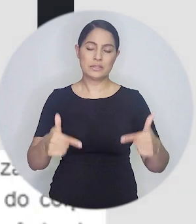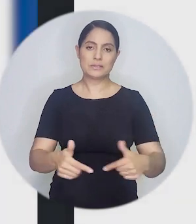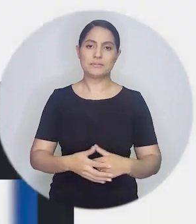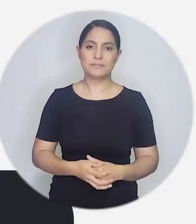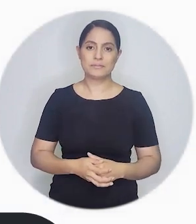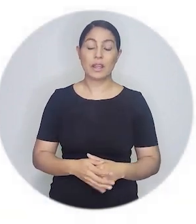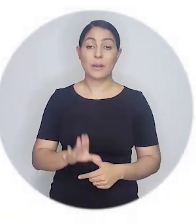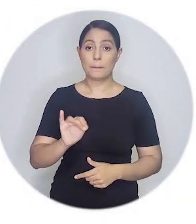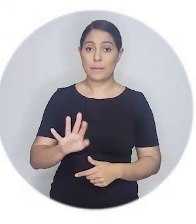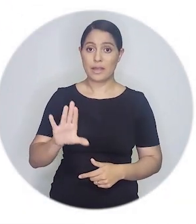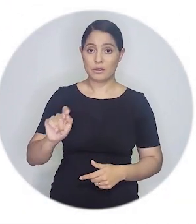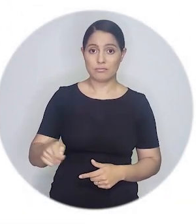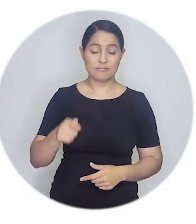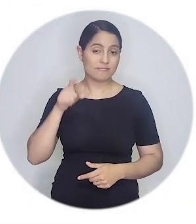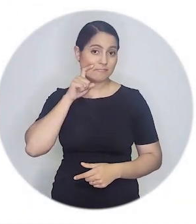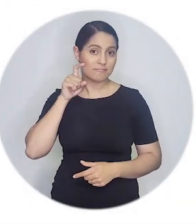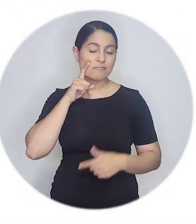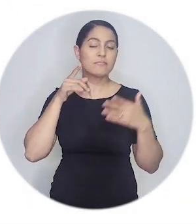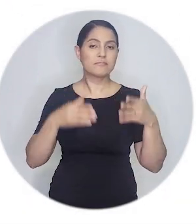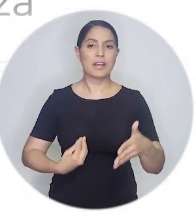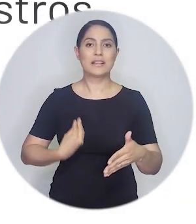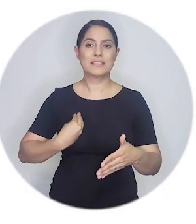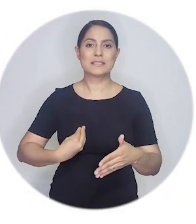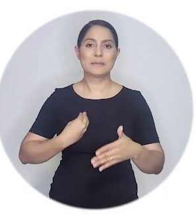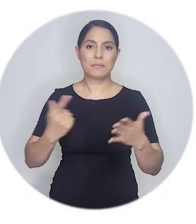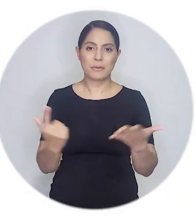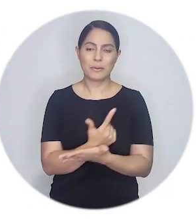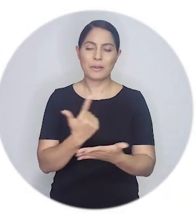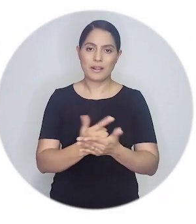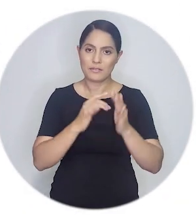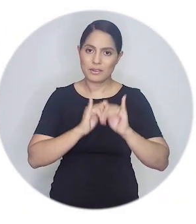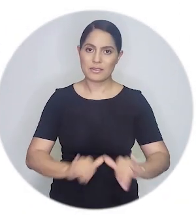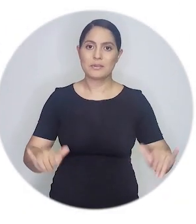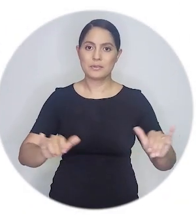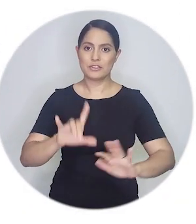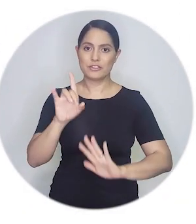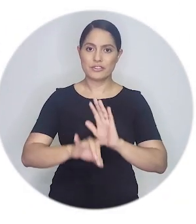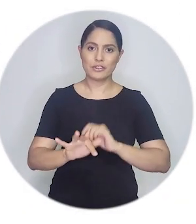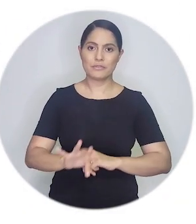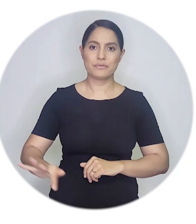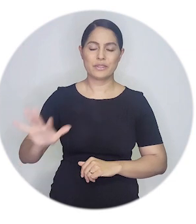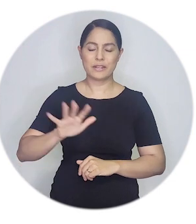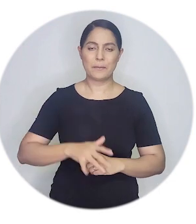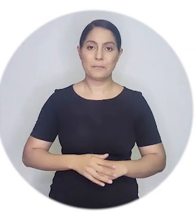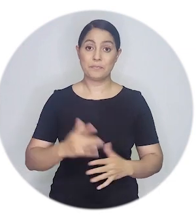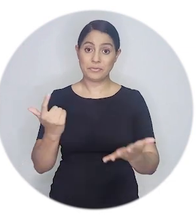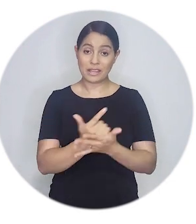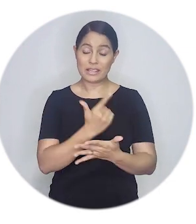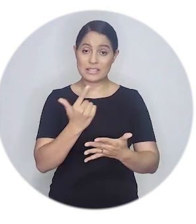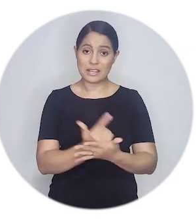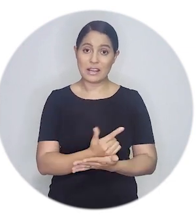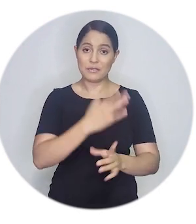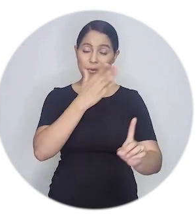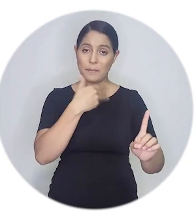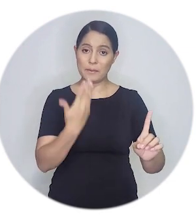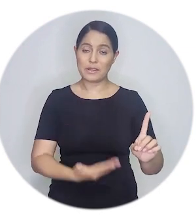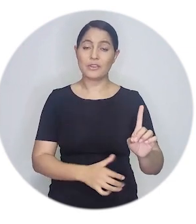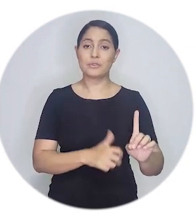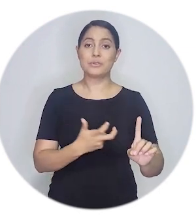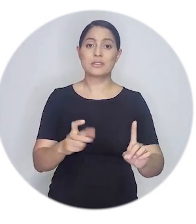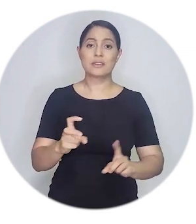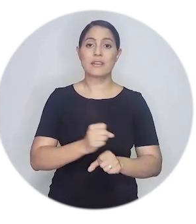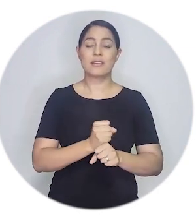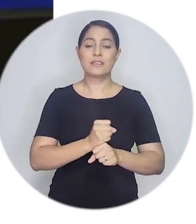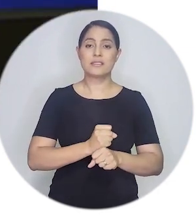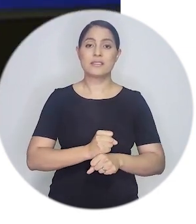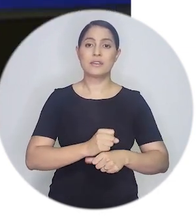O presidente da OAB Nacional, Beto Simonetti, participou do lançamento da obra Direito Federal Brasileiro, no Superior Tribunal de Justiça.